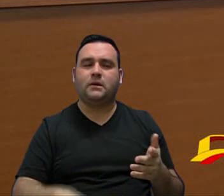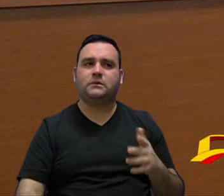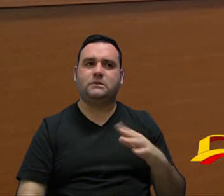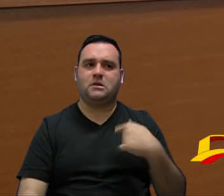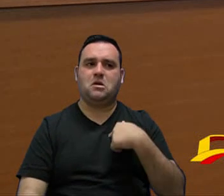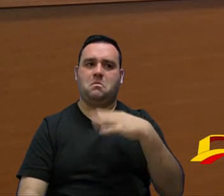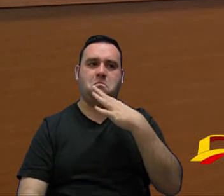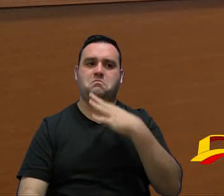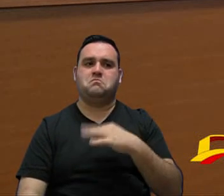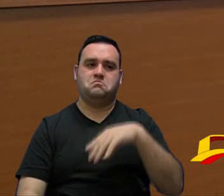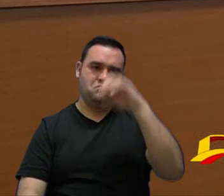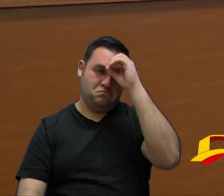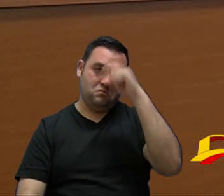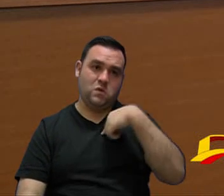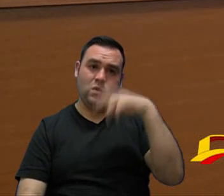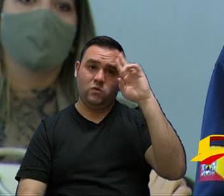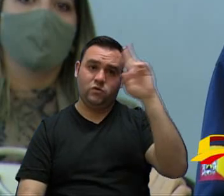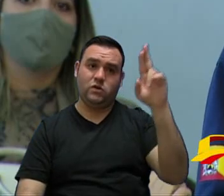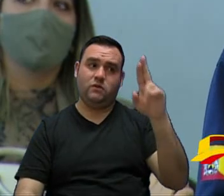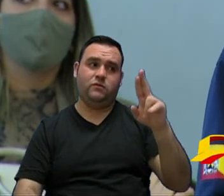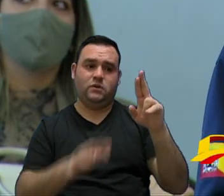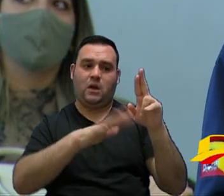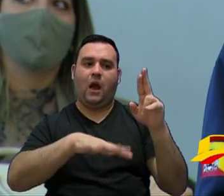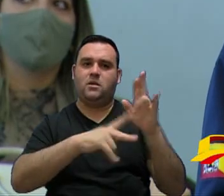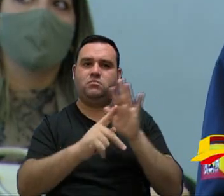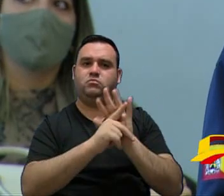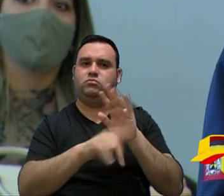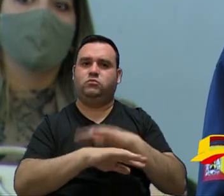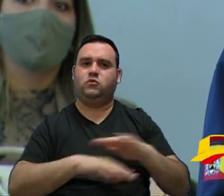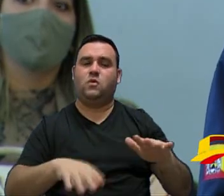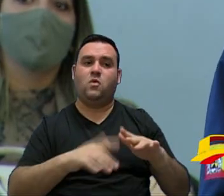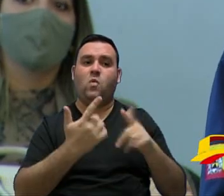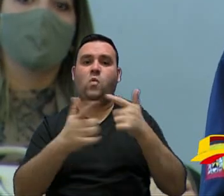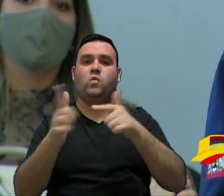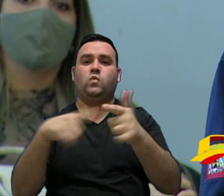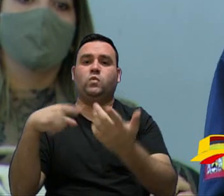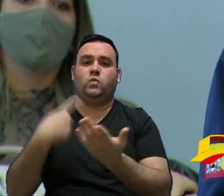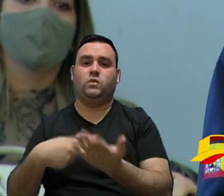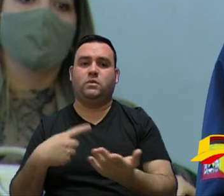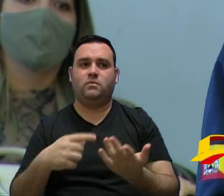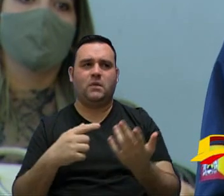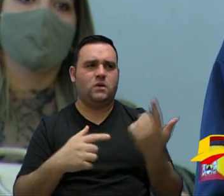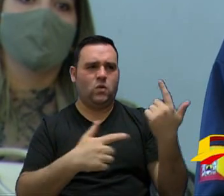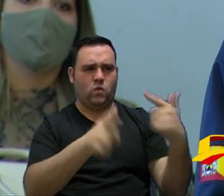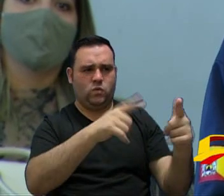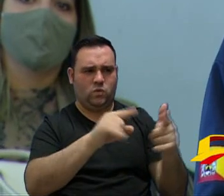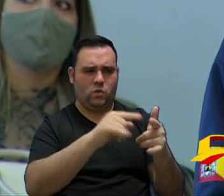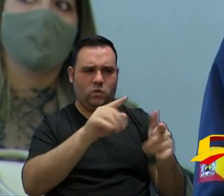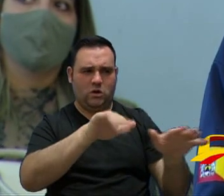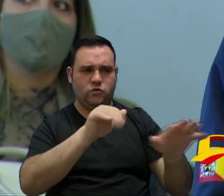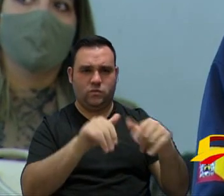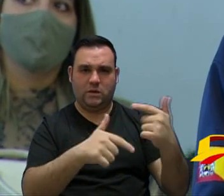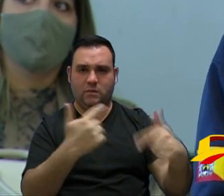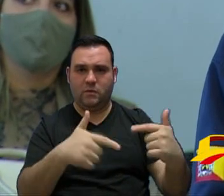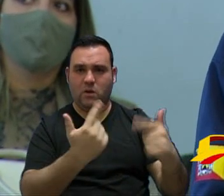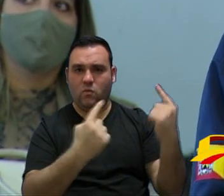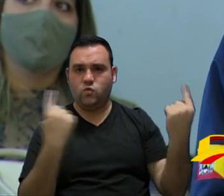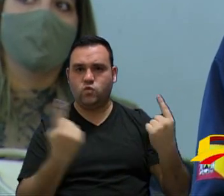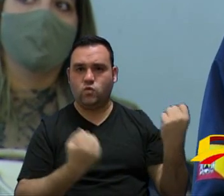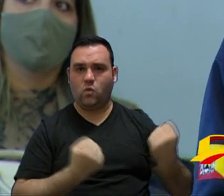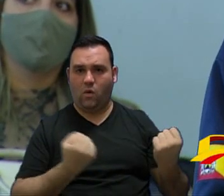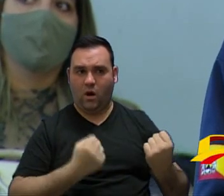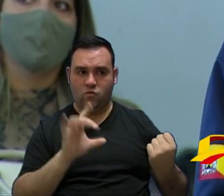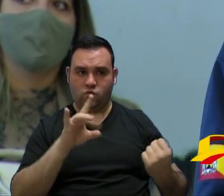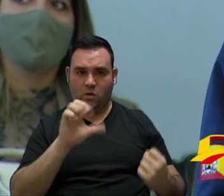ver se eu te conheço desculpa é só o chefe de seção vereador aí para outros contratos tem mais ambulâncias contratadas além